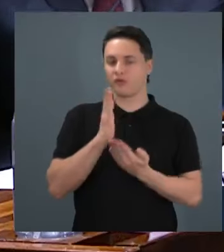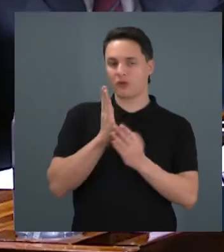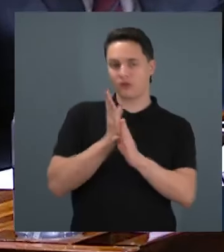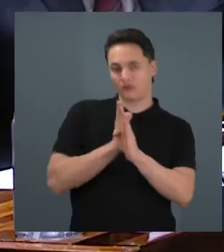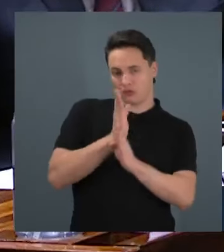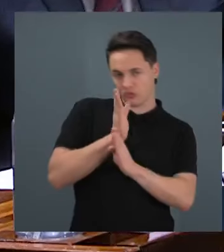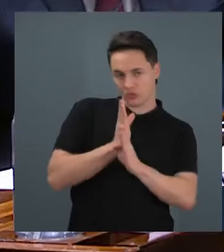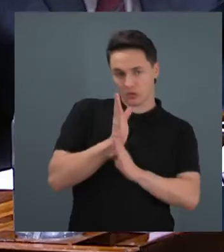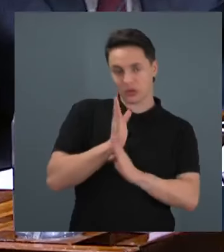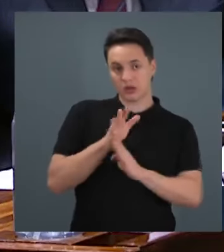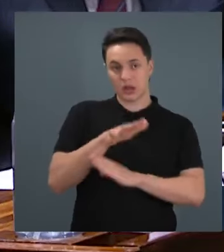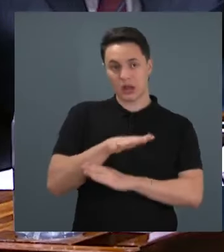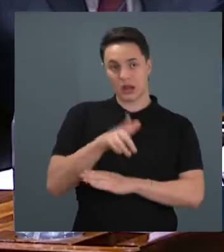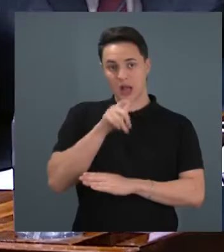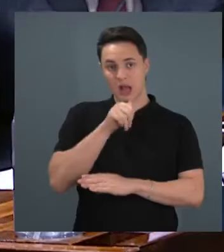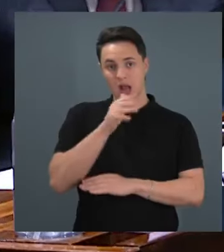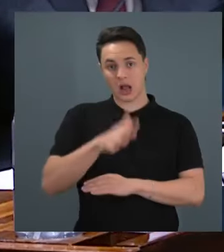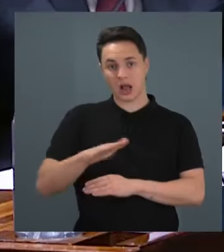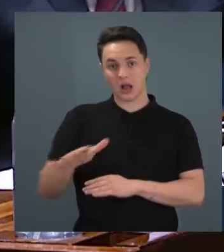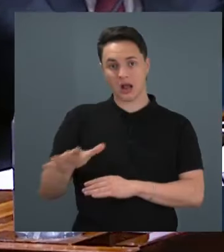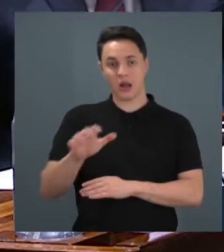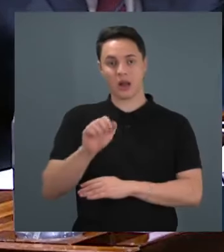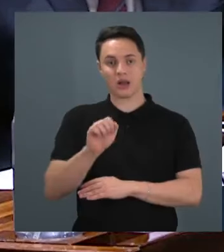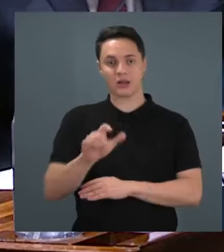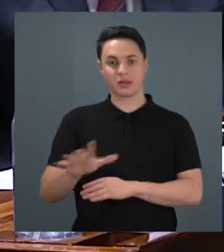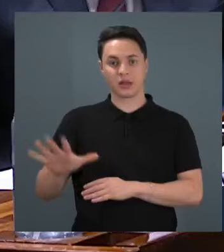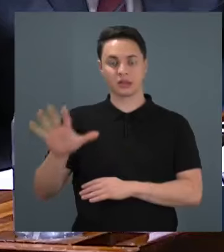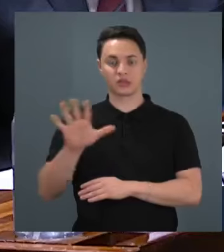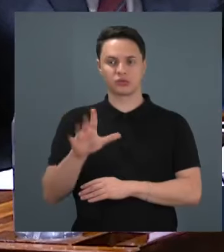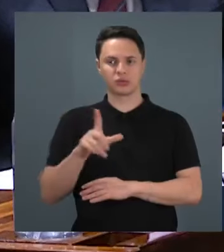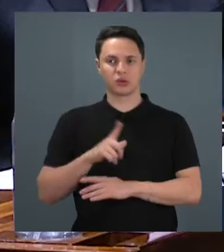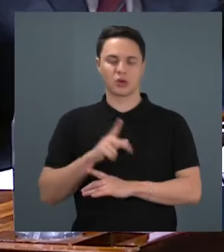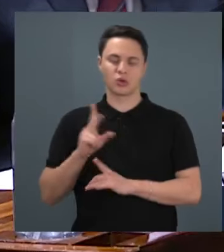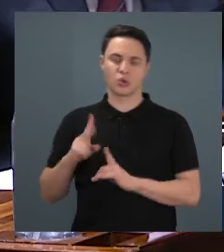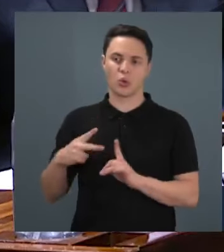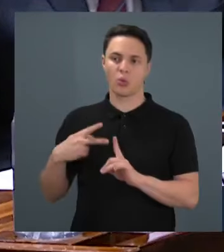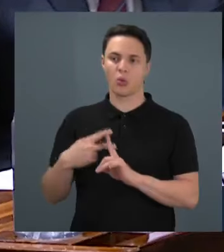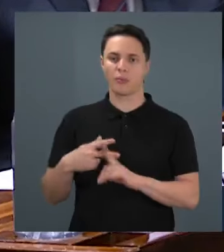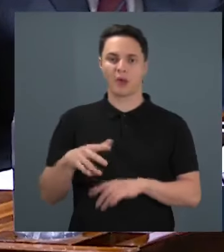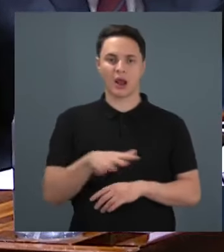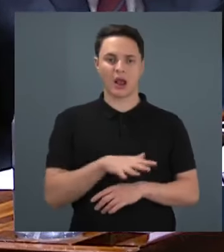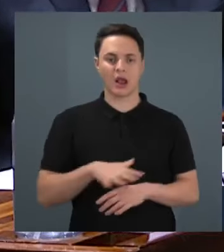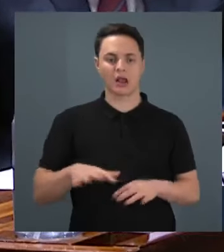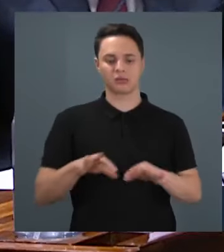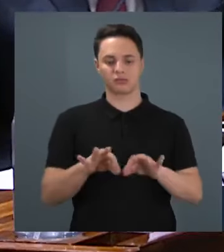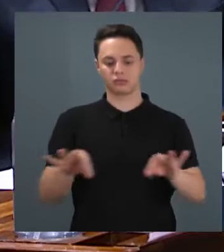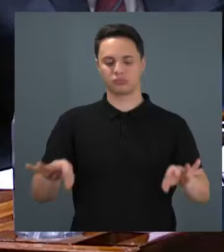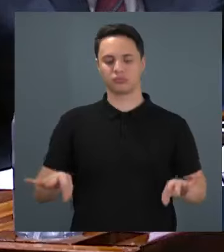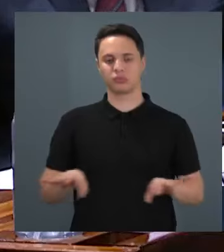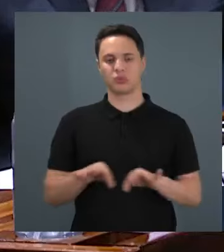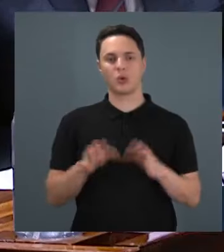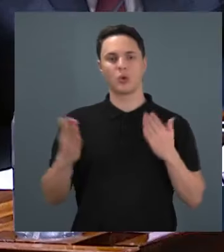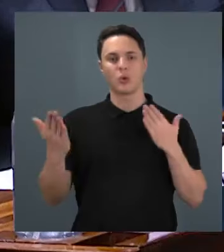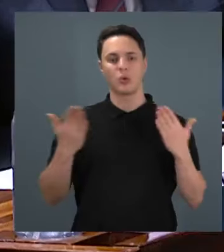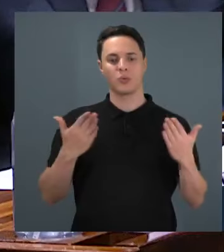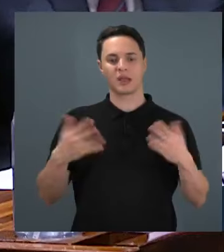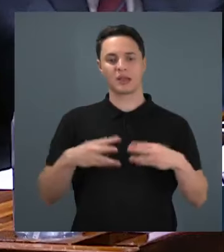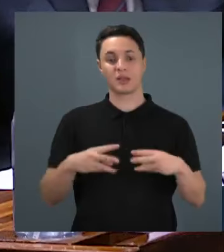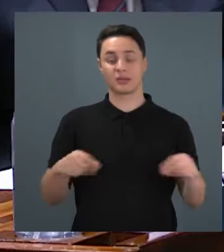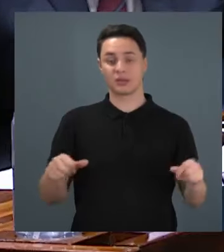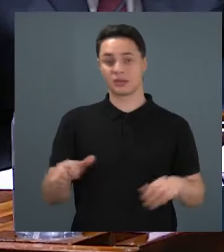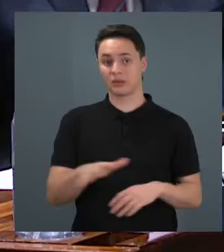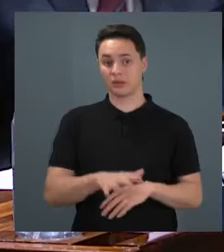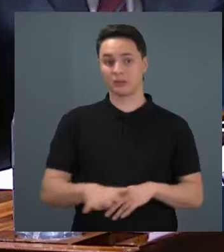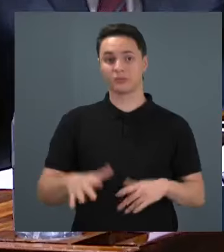é o nosso Oceano Atlântico, onde há praticamente o dobro de território em relação à superfície terrestre,